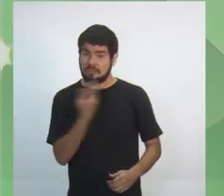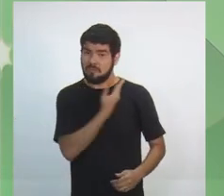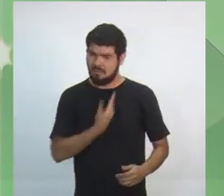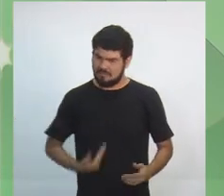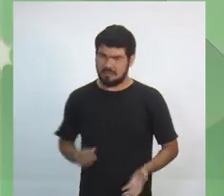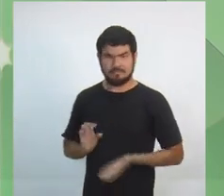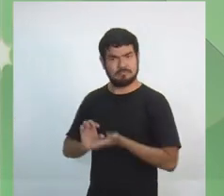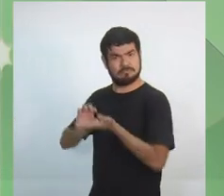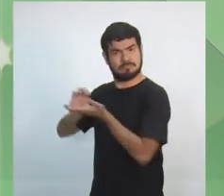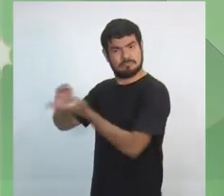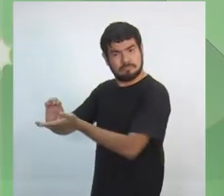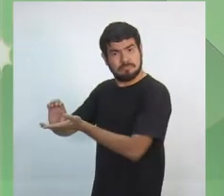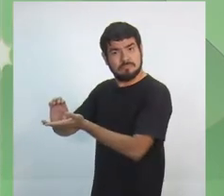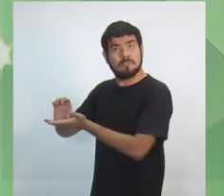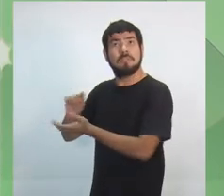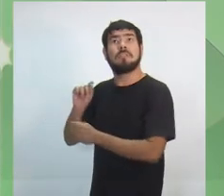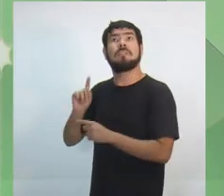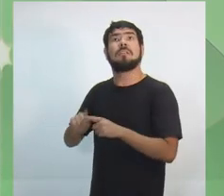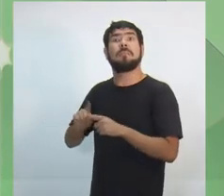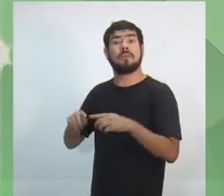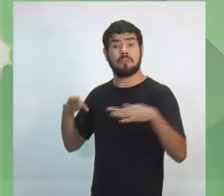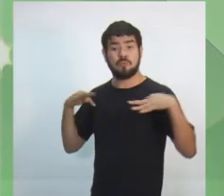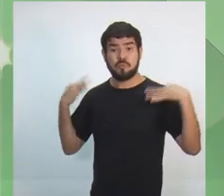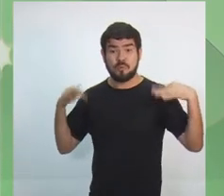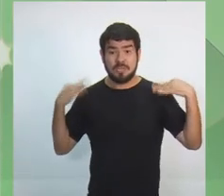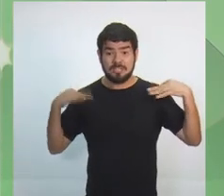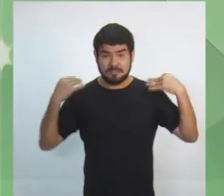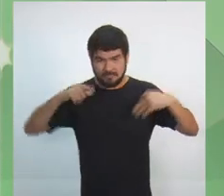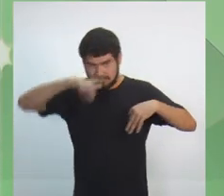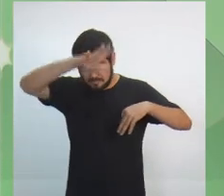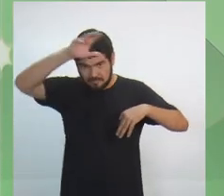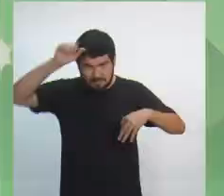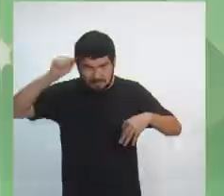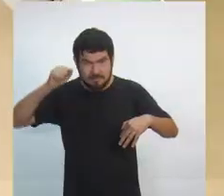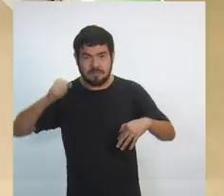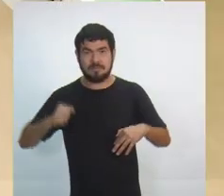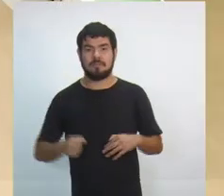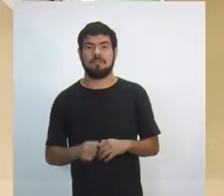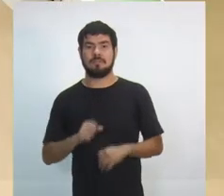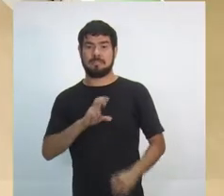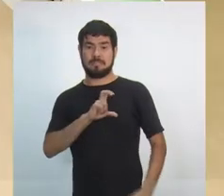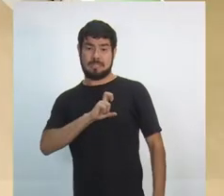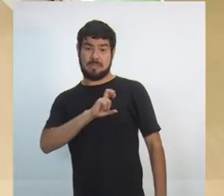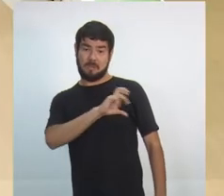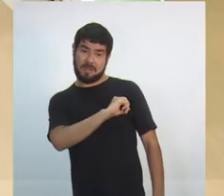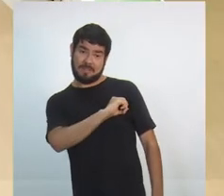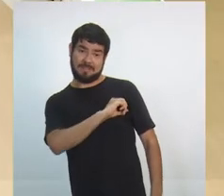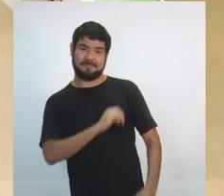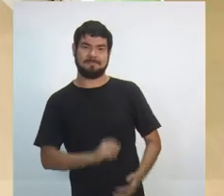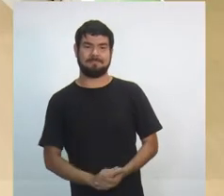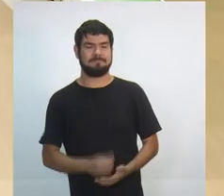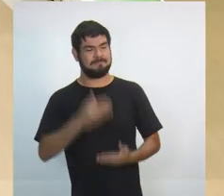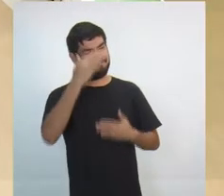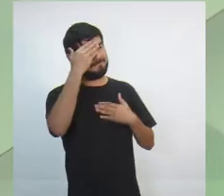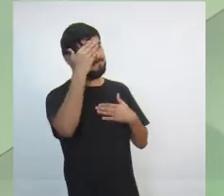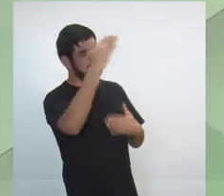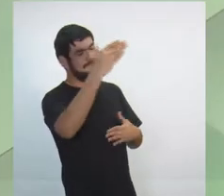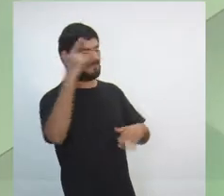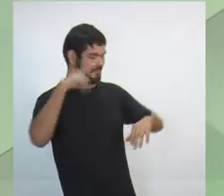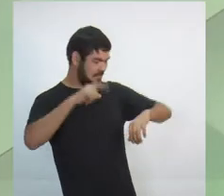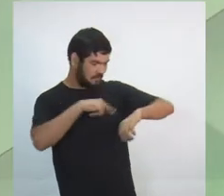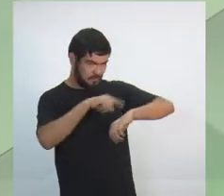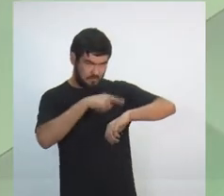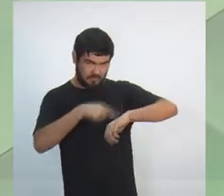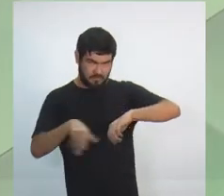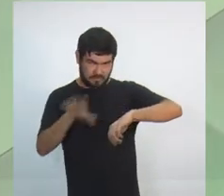investir também na questão do turismo no estado do Amazonas. 50 neles. Obrigada, candidato. Vamos colocar de novo o cronômetro, 1